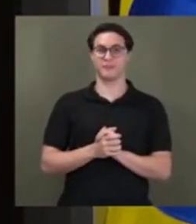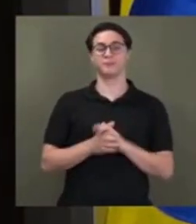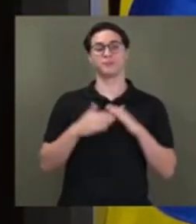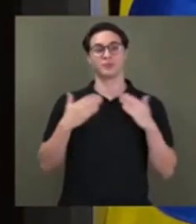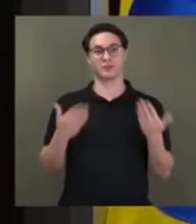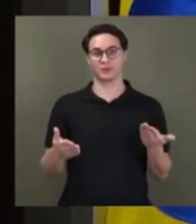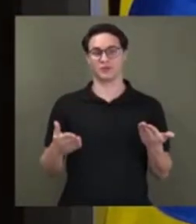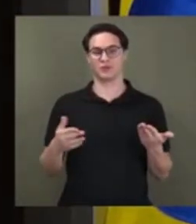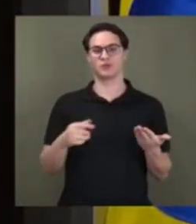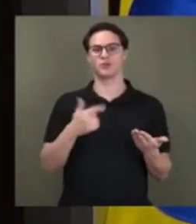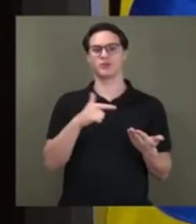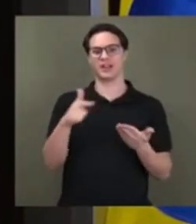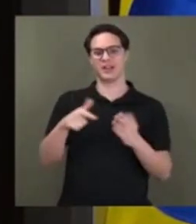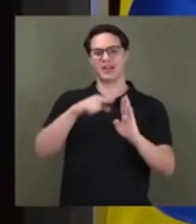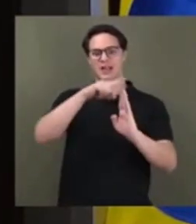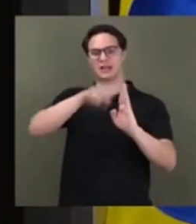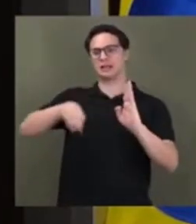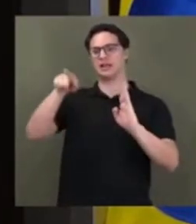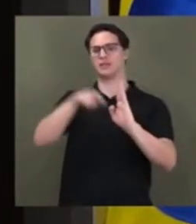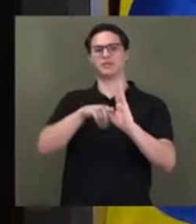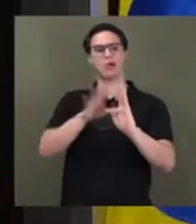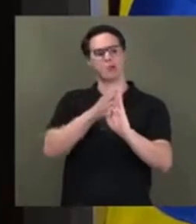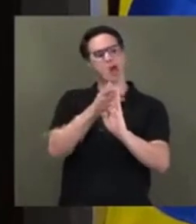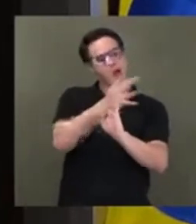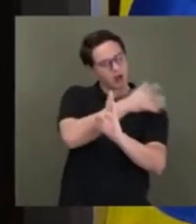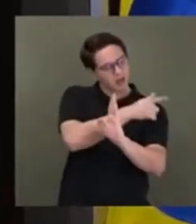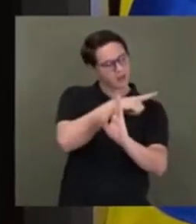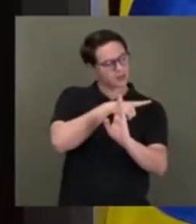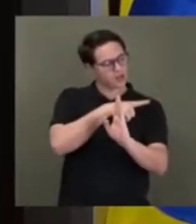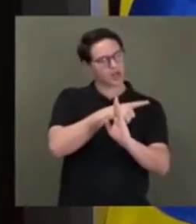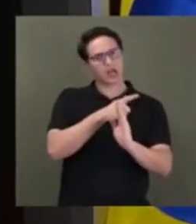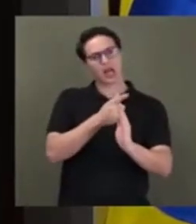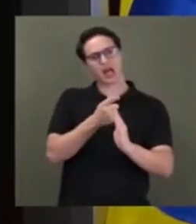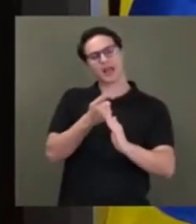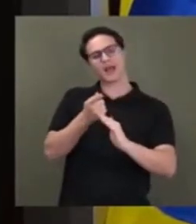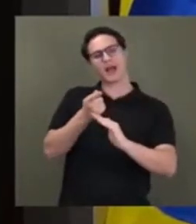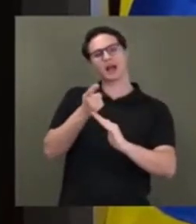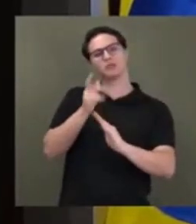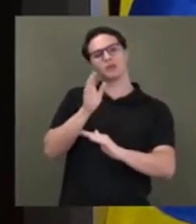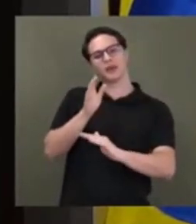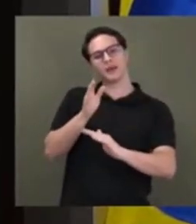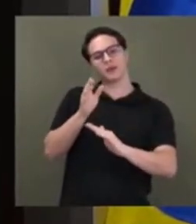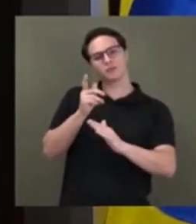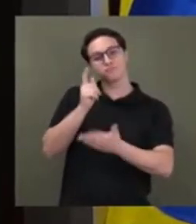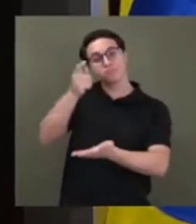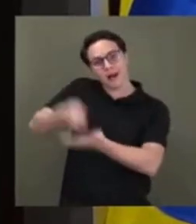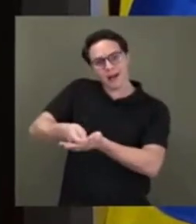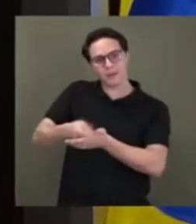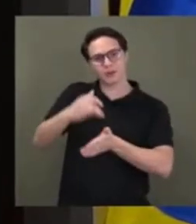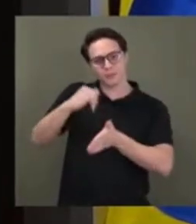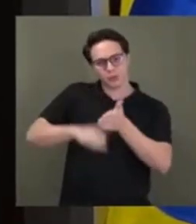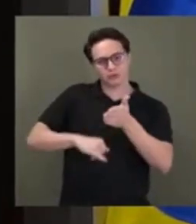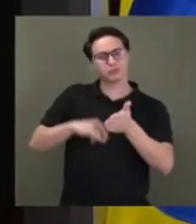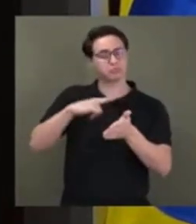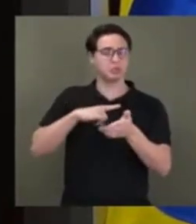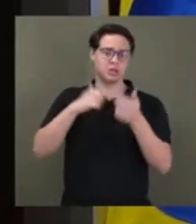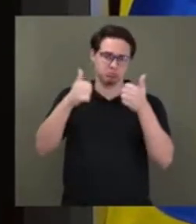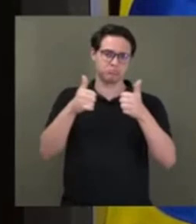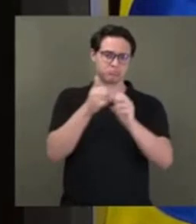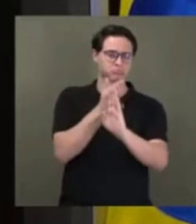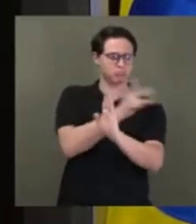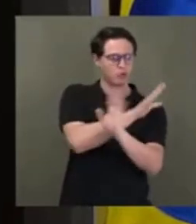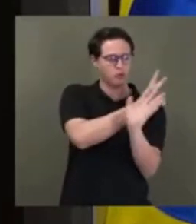apenas o reconhecimento de que aquela pessoa rompeu o liame de confiança que o vinculava ao cargo público e, por isso